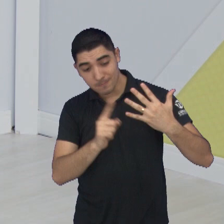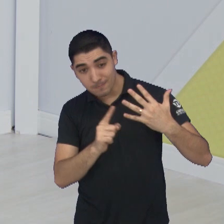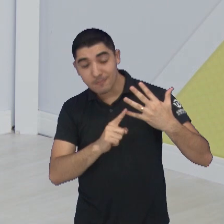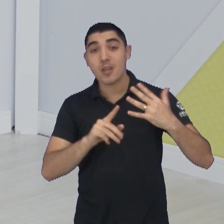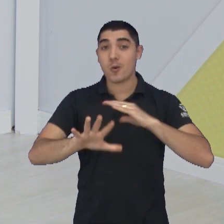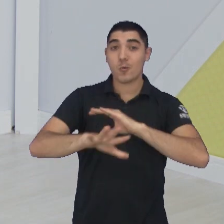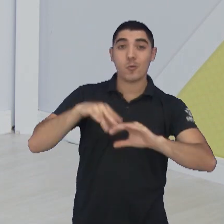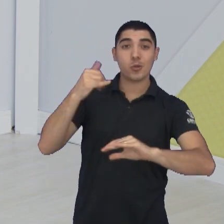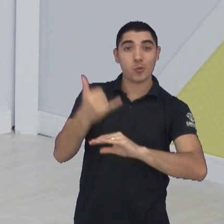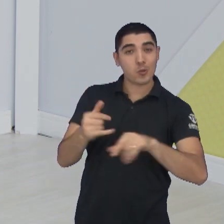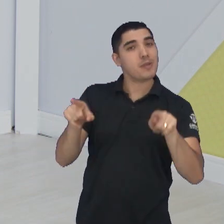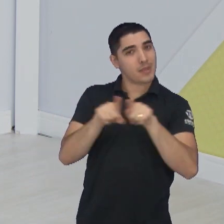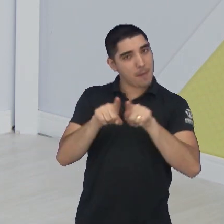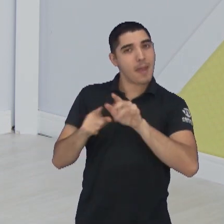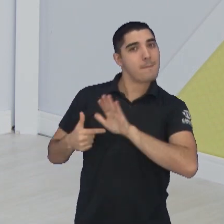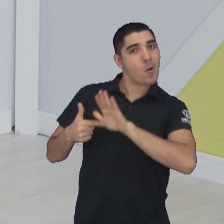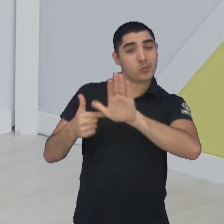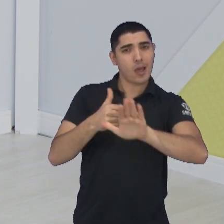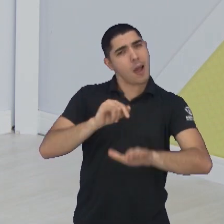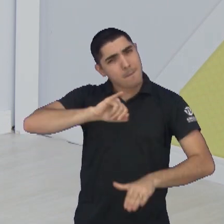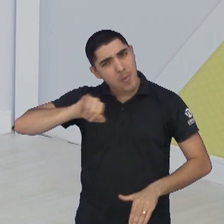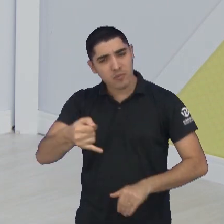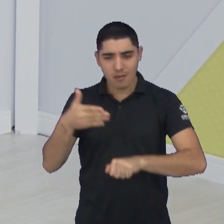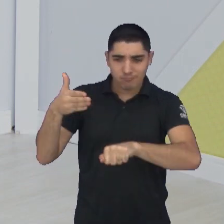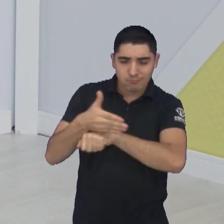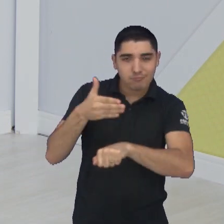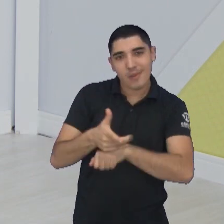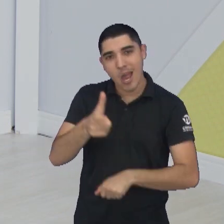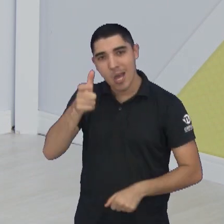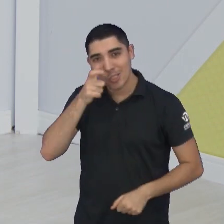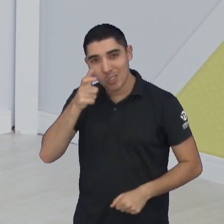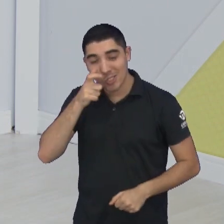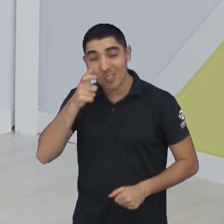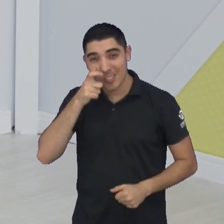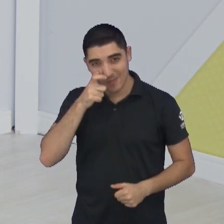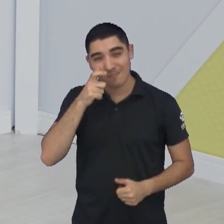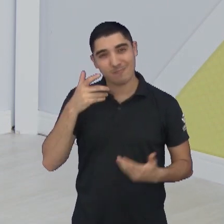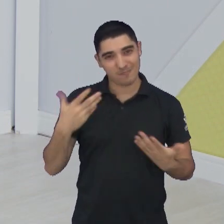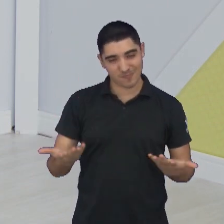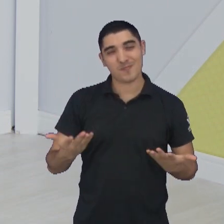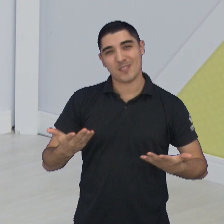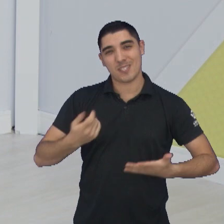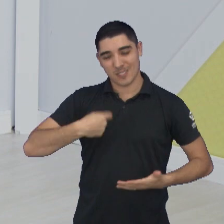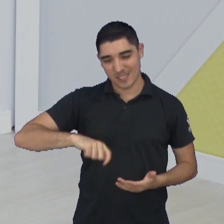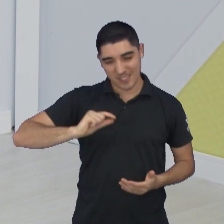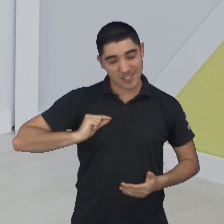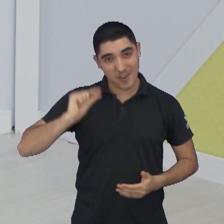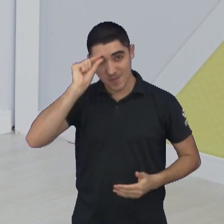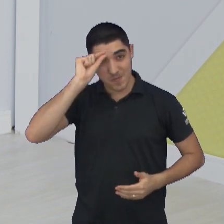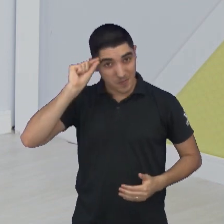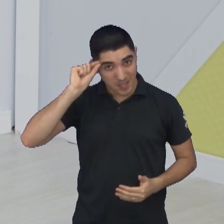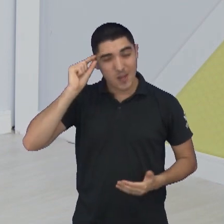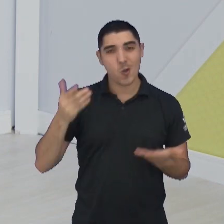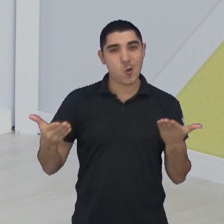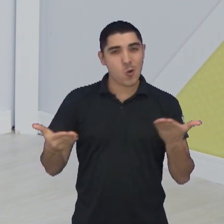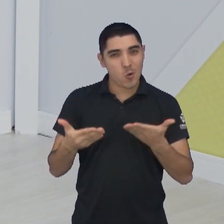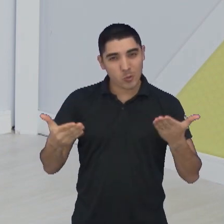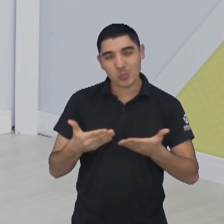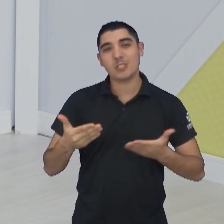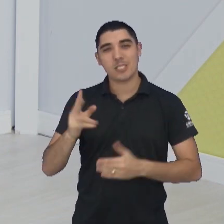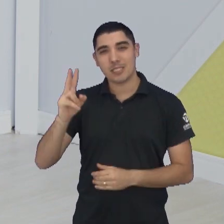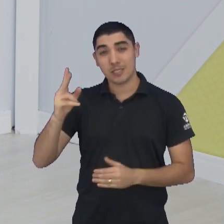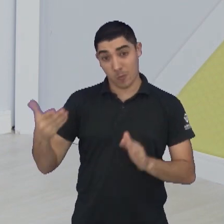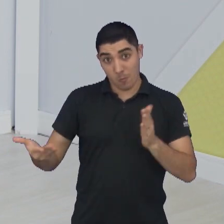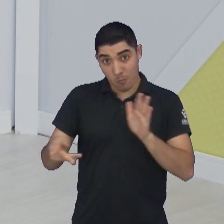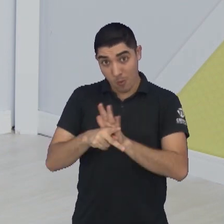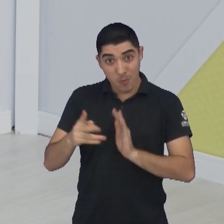câmarasjc.sp.gov.br e estamos também no YouTube. Digite @TV Câmara SJC. Eu sou o Vieira Júnior, eu vou com vocês